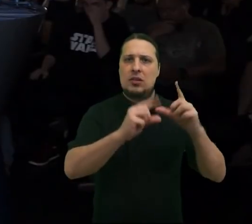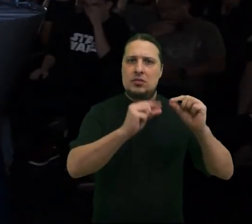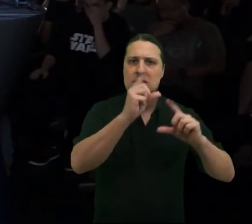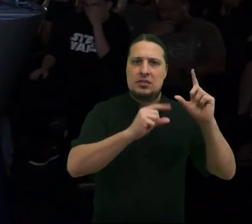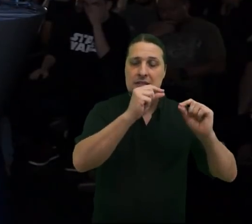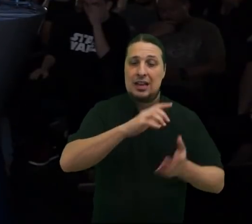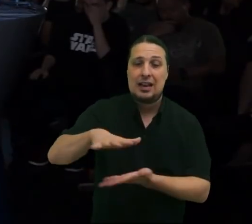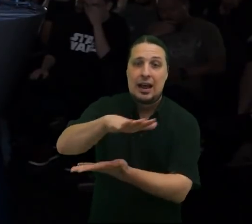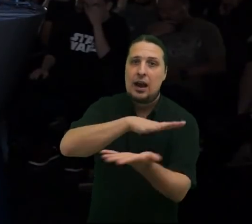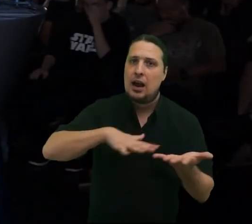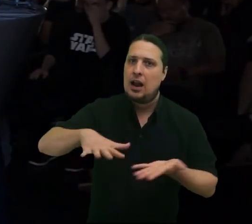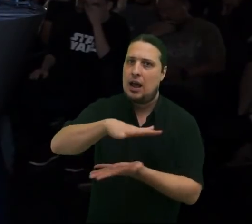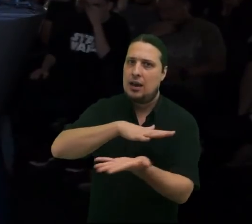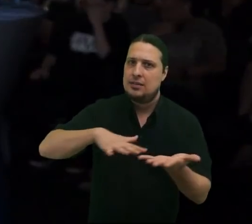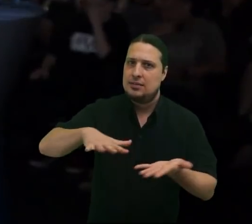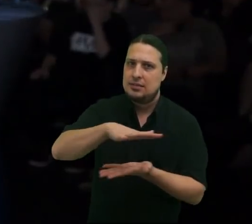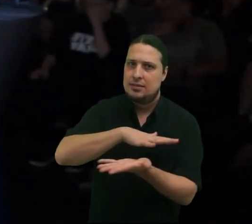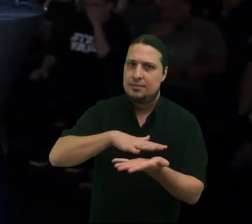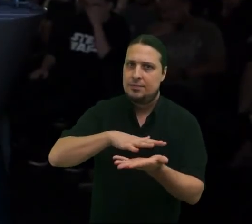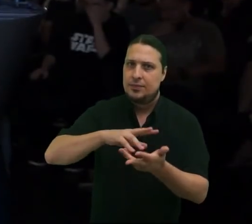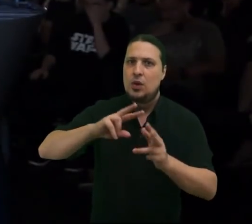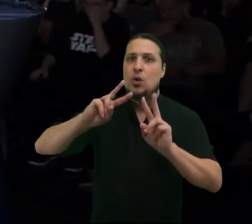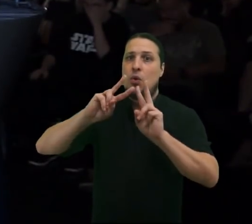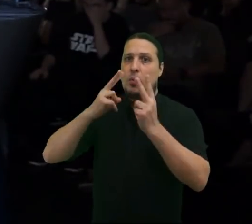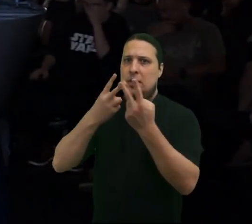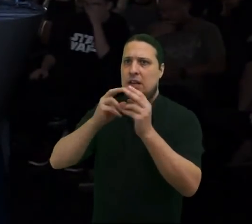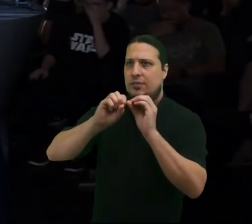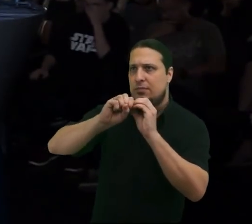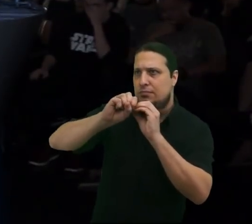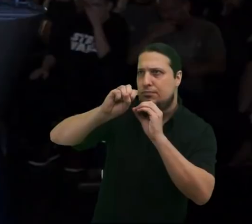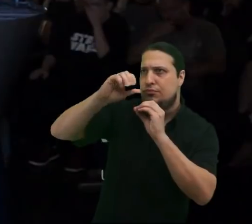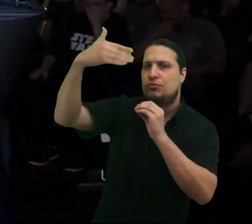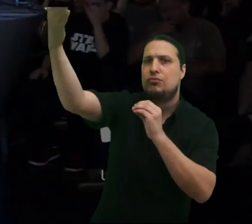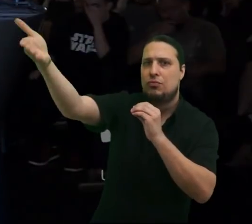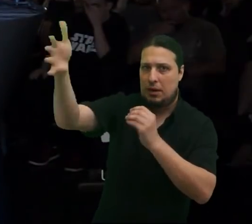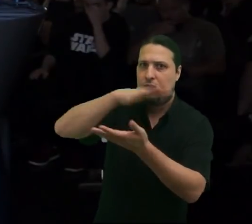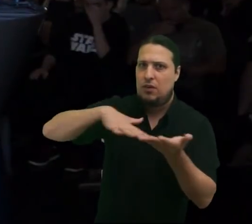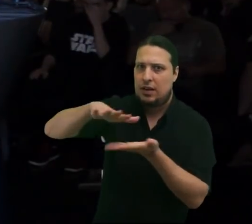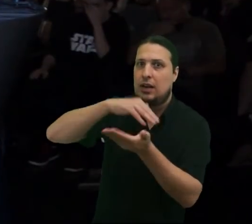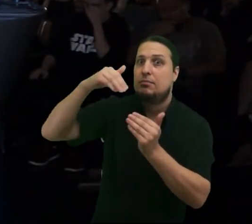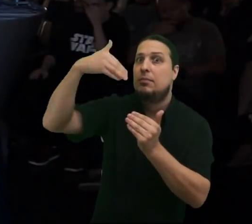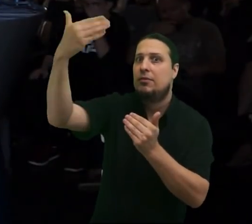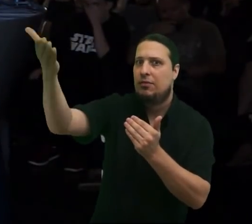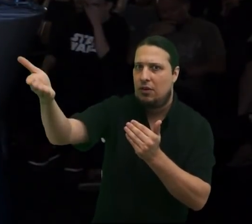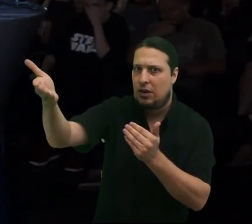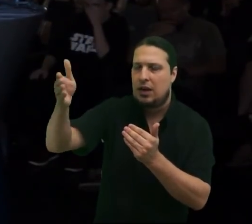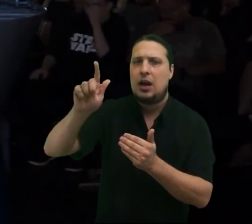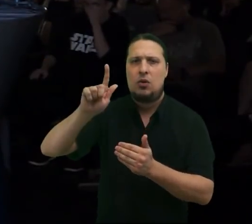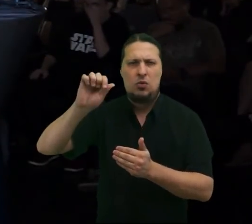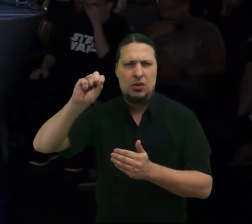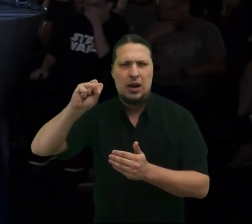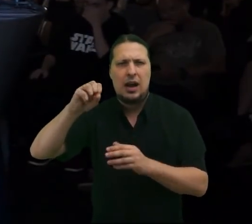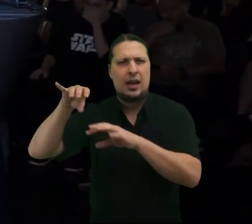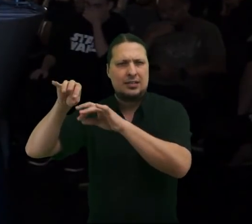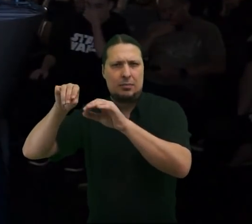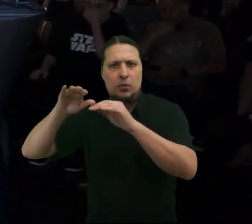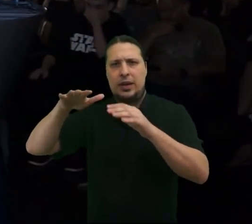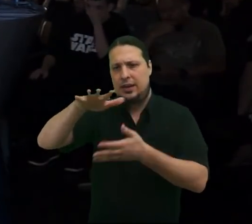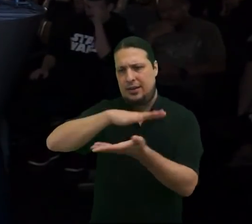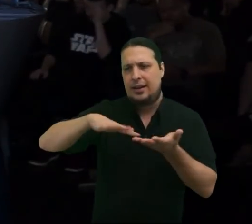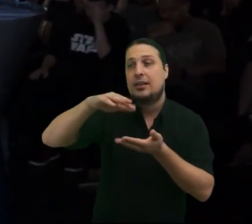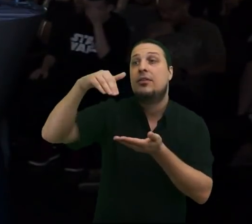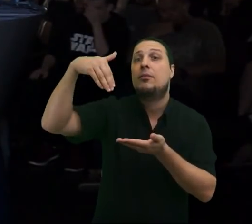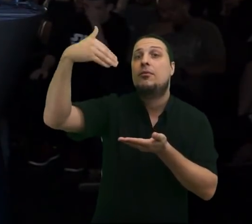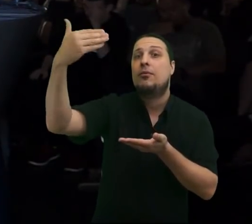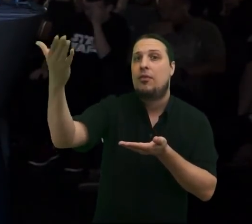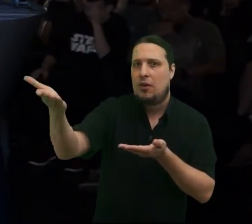poeira para formar estrelas, mas parte desse material vai lá parar perto do buraco negro supermassivo no centro, ele vai começar a engolir